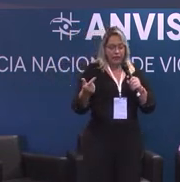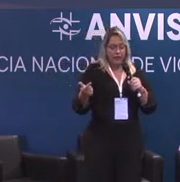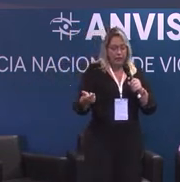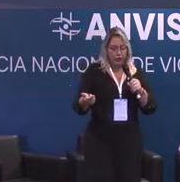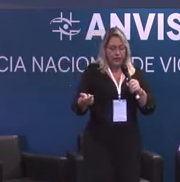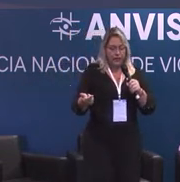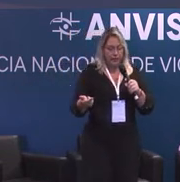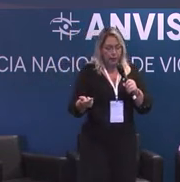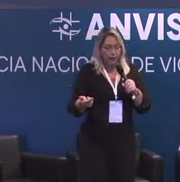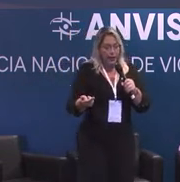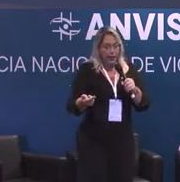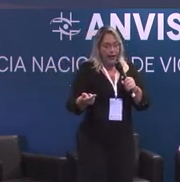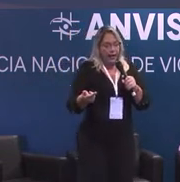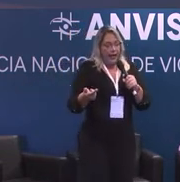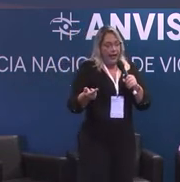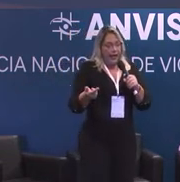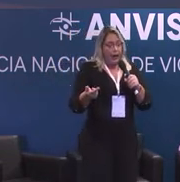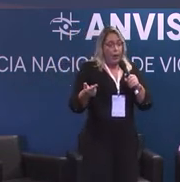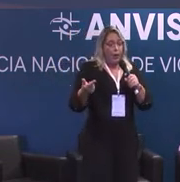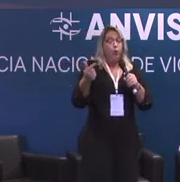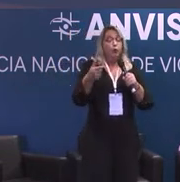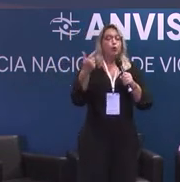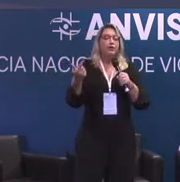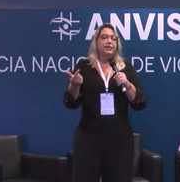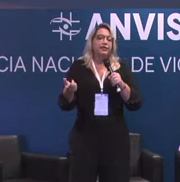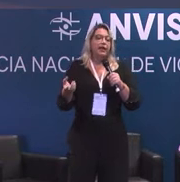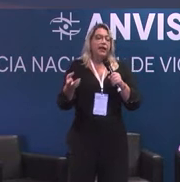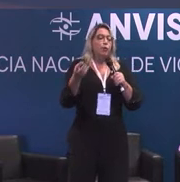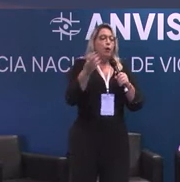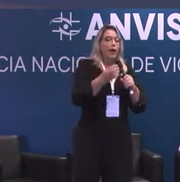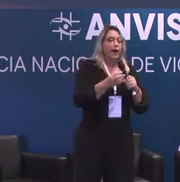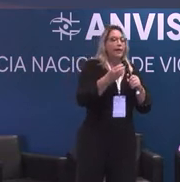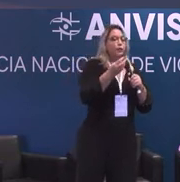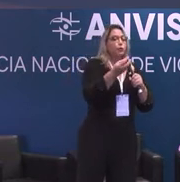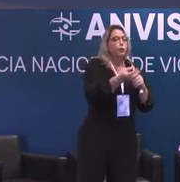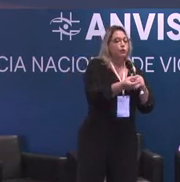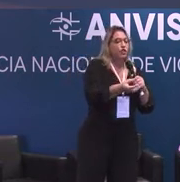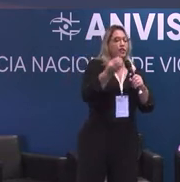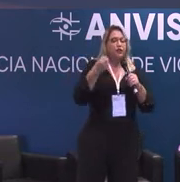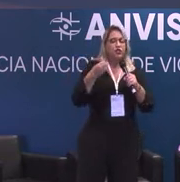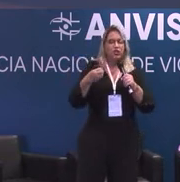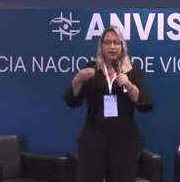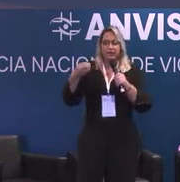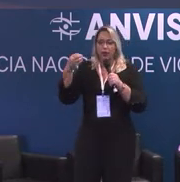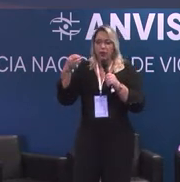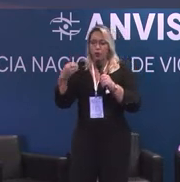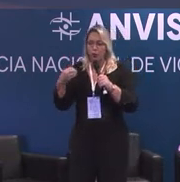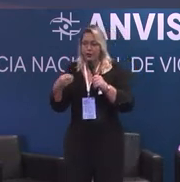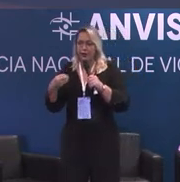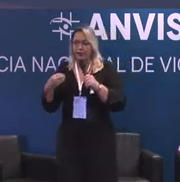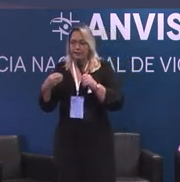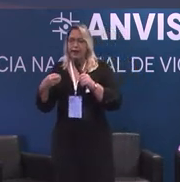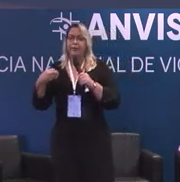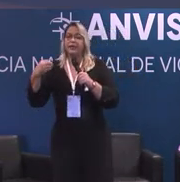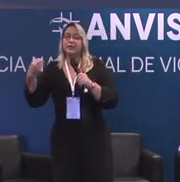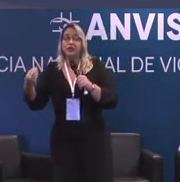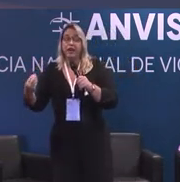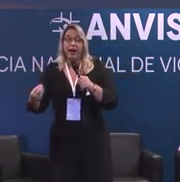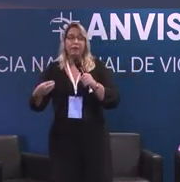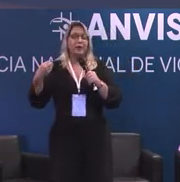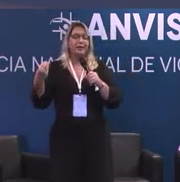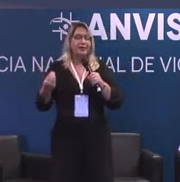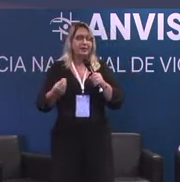daquele município. O controle sanitário, qual é a metodologia que a vigilância encontra? É mais